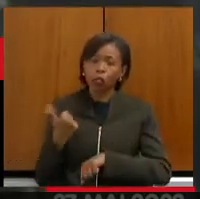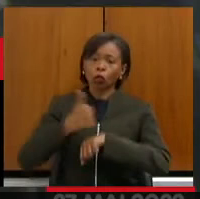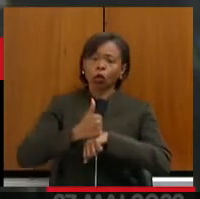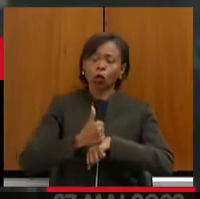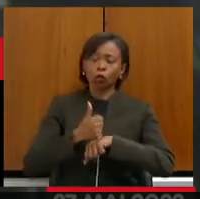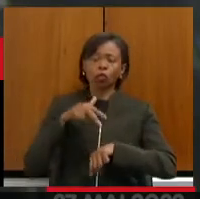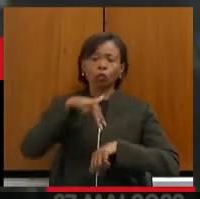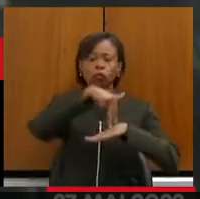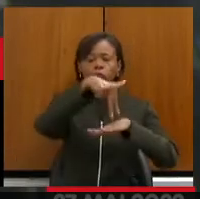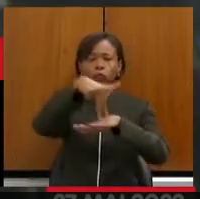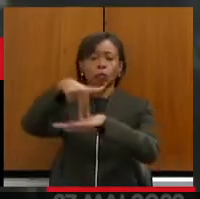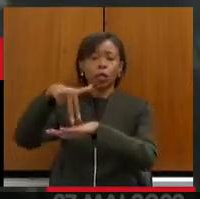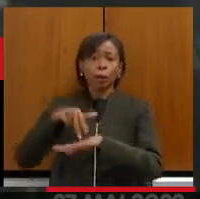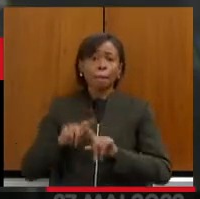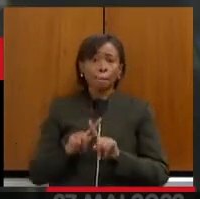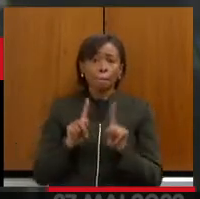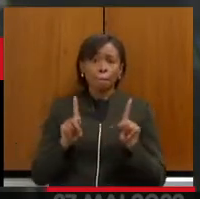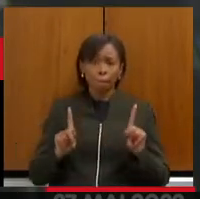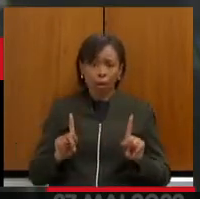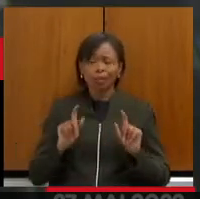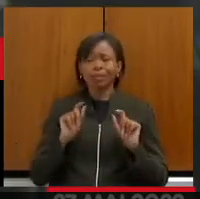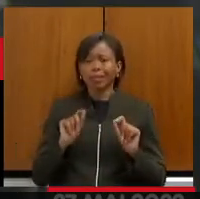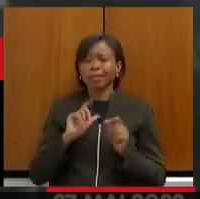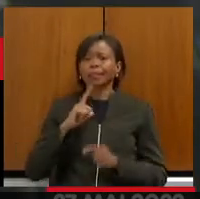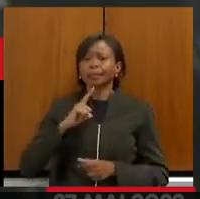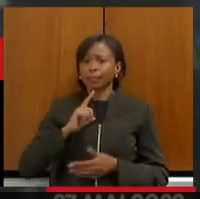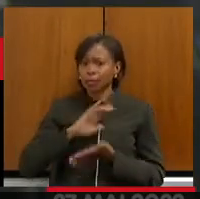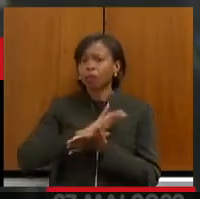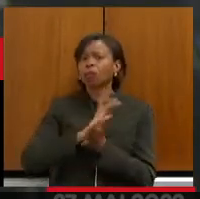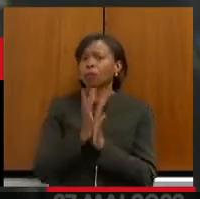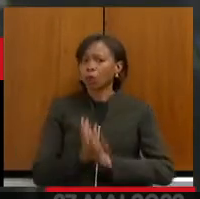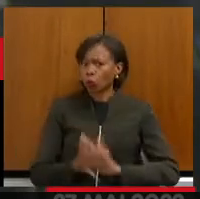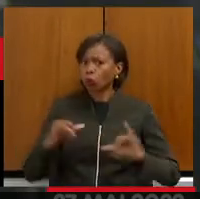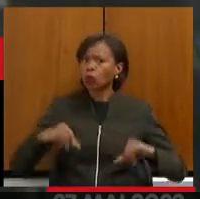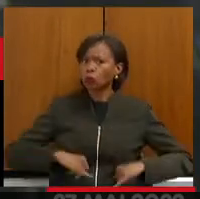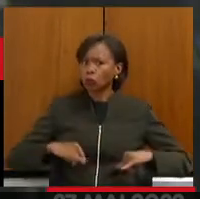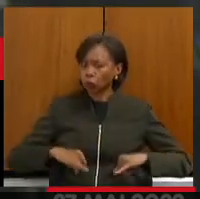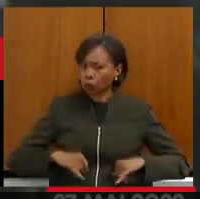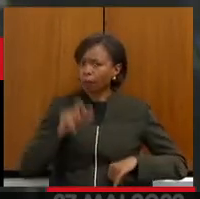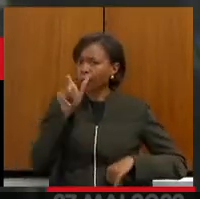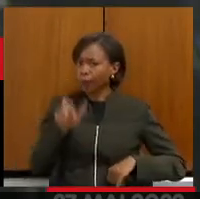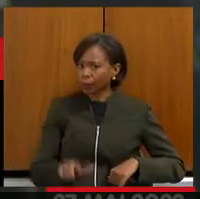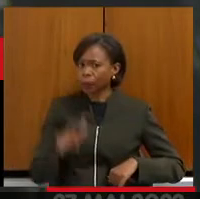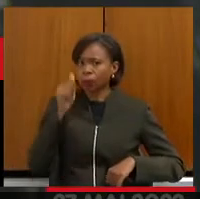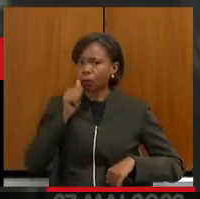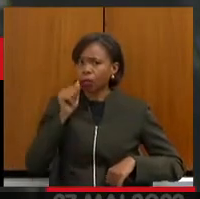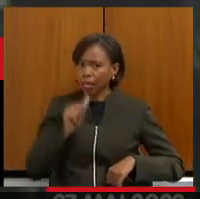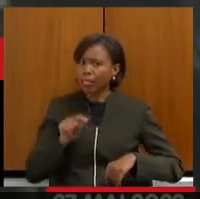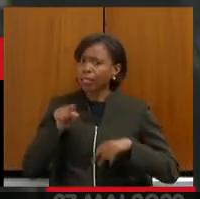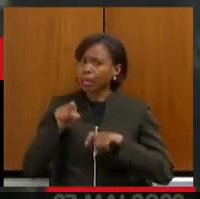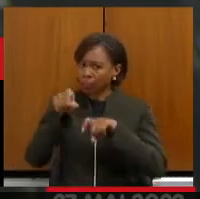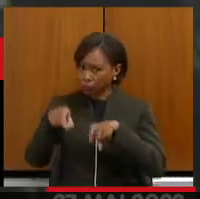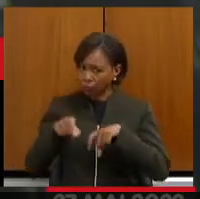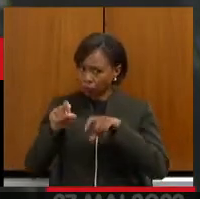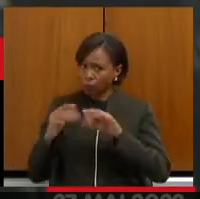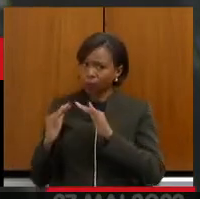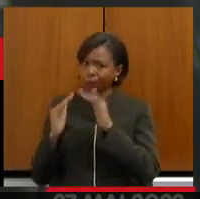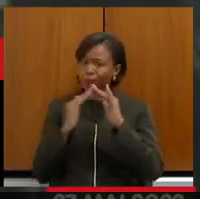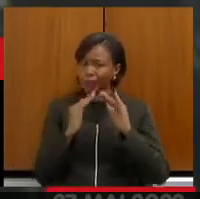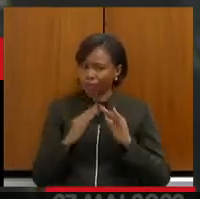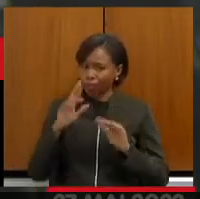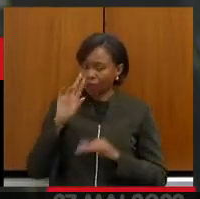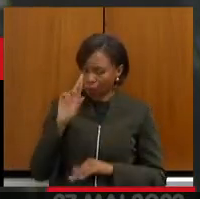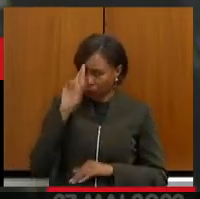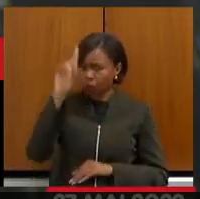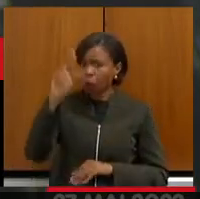esses espaços mas vale pontuar O preconceito que a gente sofre enquanto mulher está à frente a propriedades rurais onde